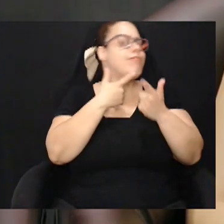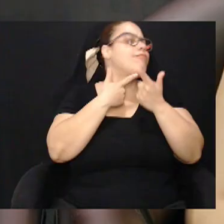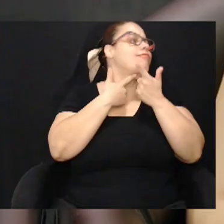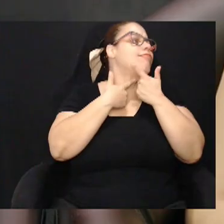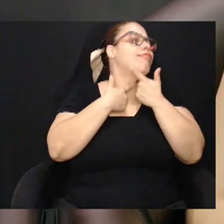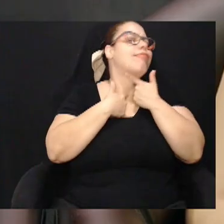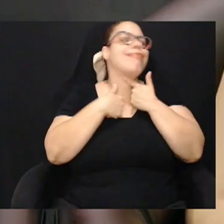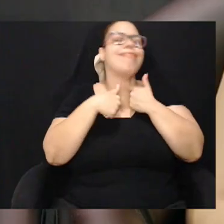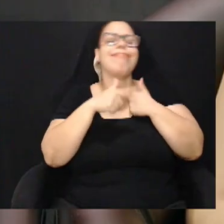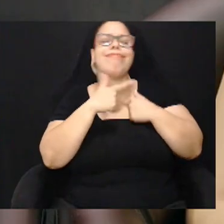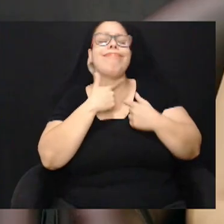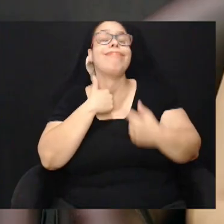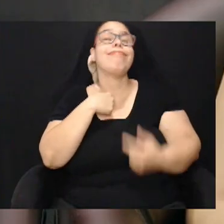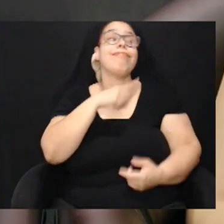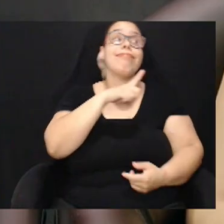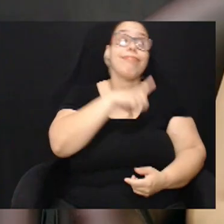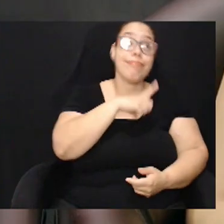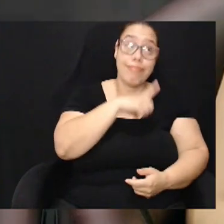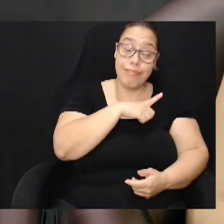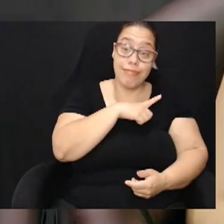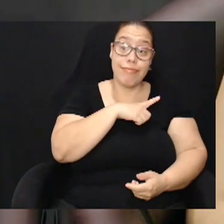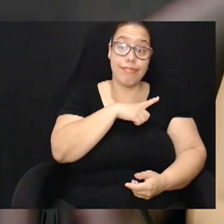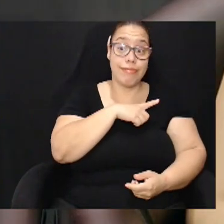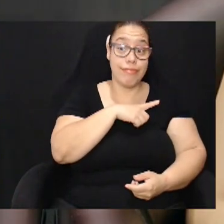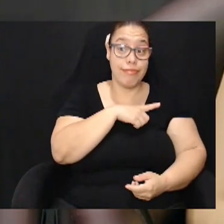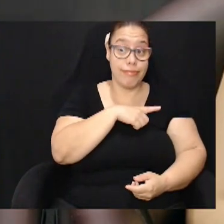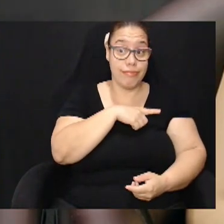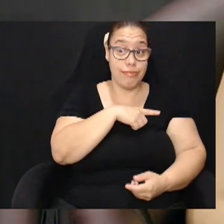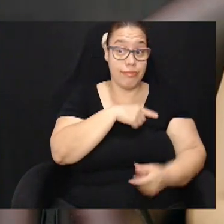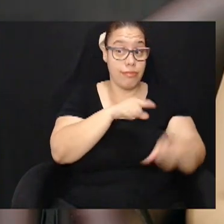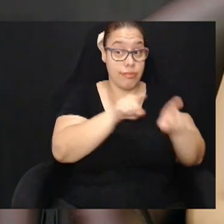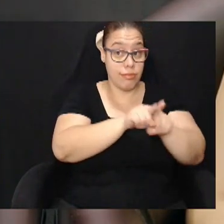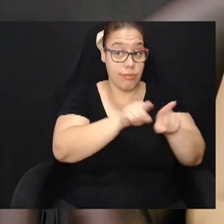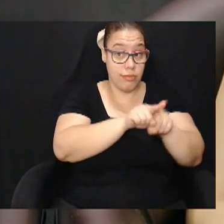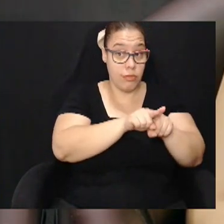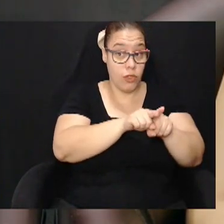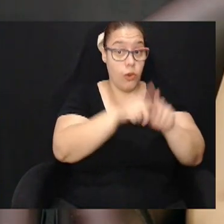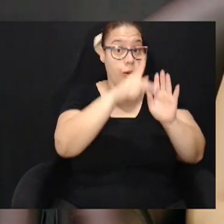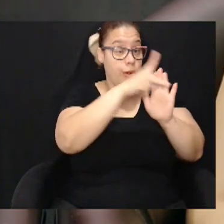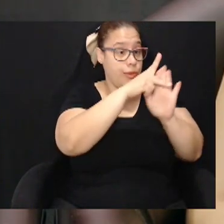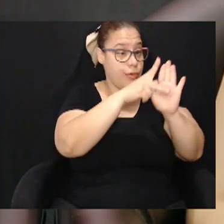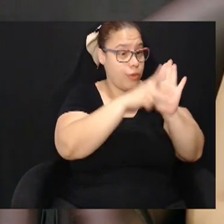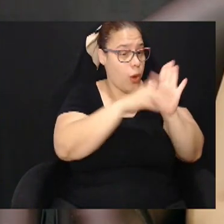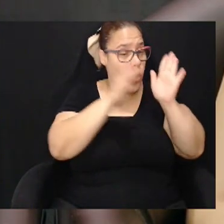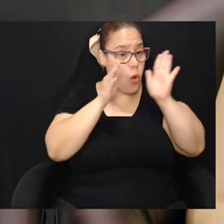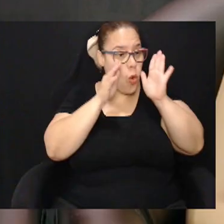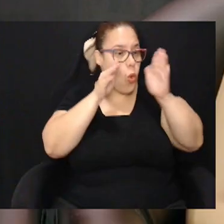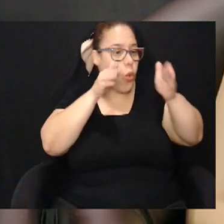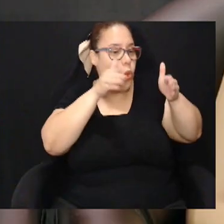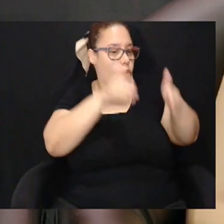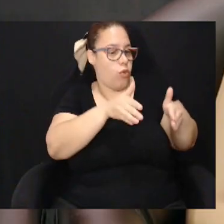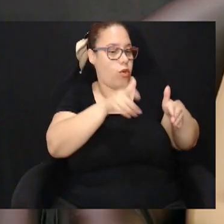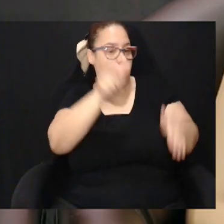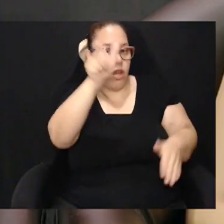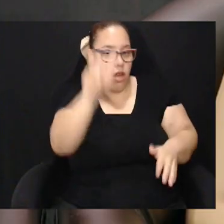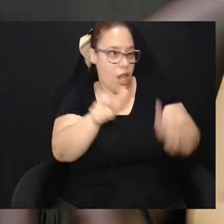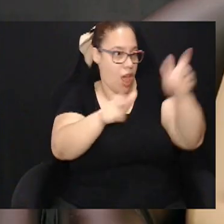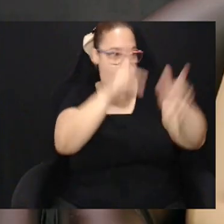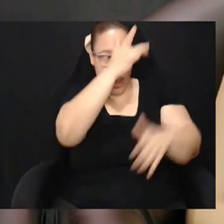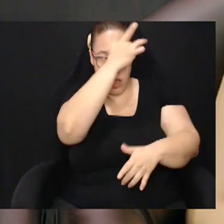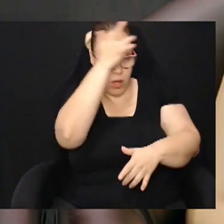ter, né? E também projeta, né, nesses personagens